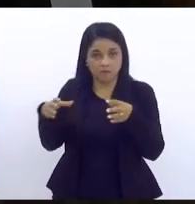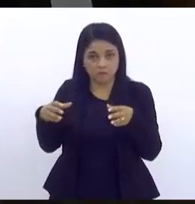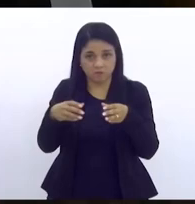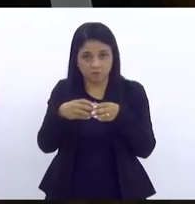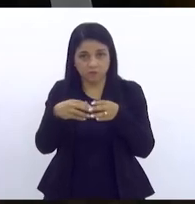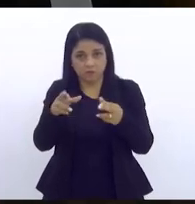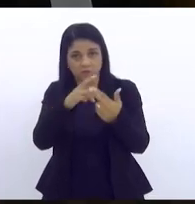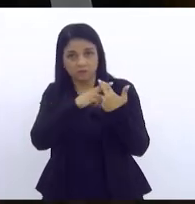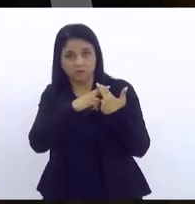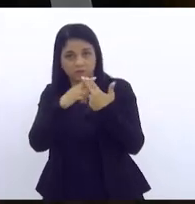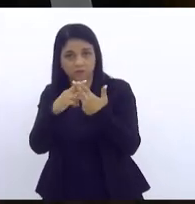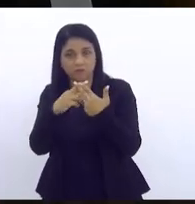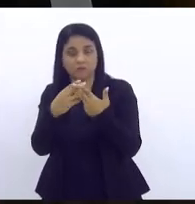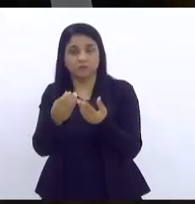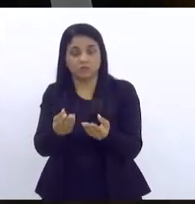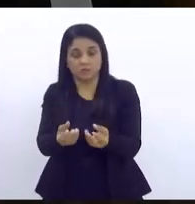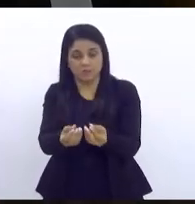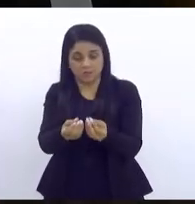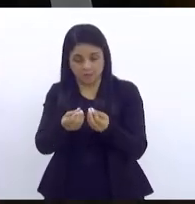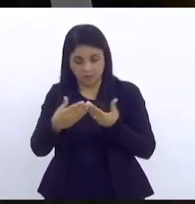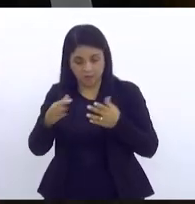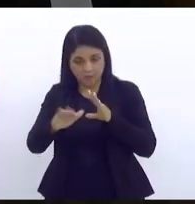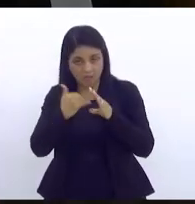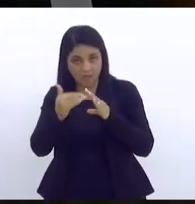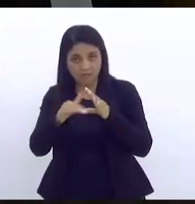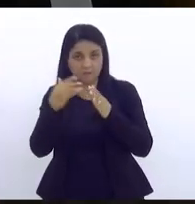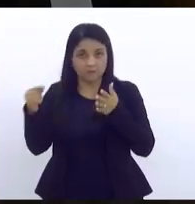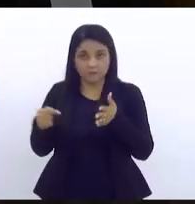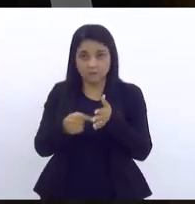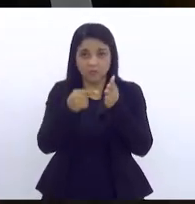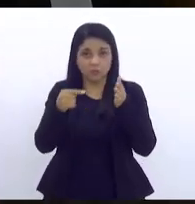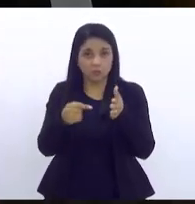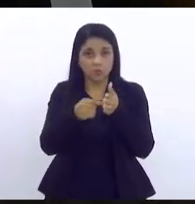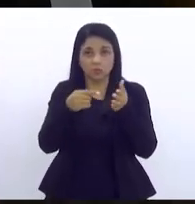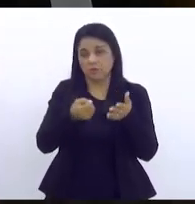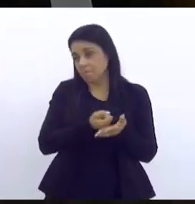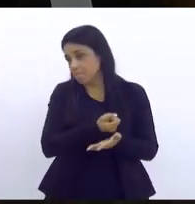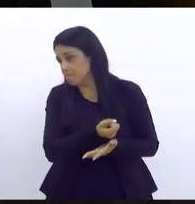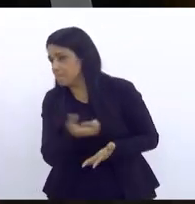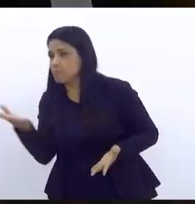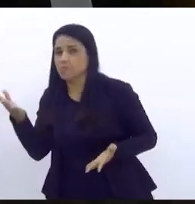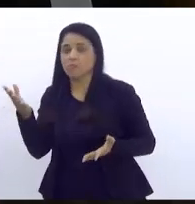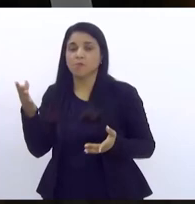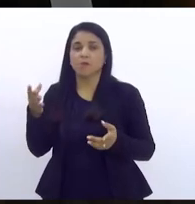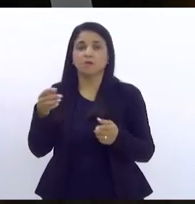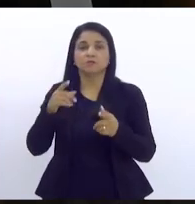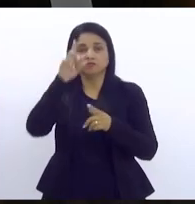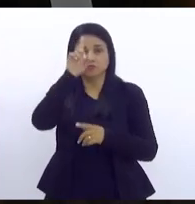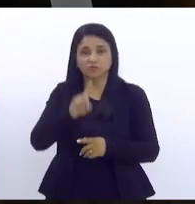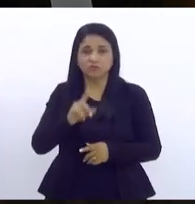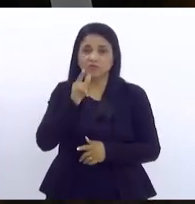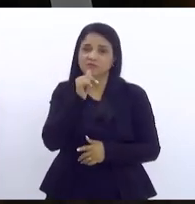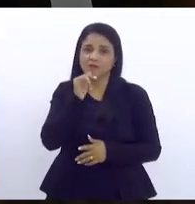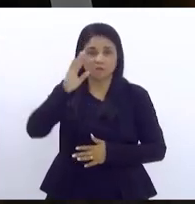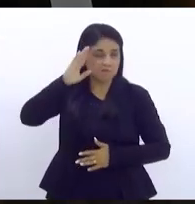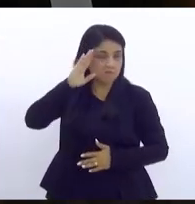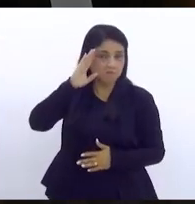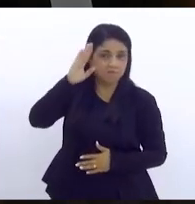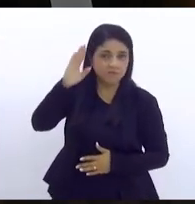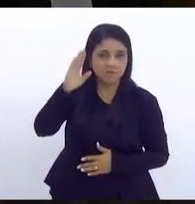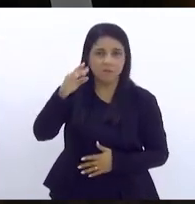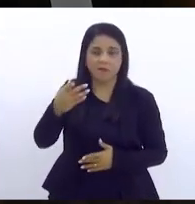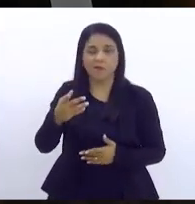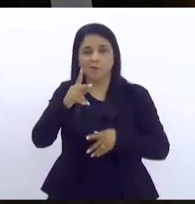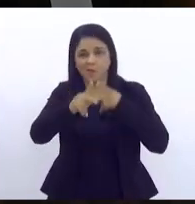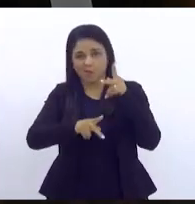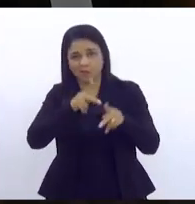responsável pelo recebimento de inúmeras centenas de denúncias Afinal o direito água é um direito fundamental é que as